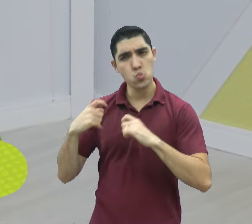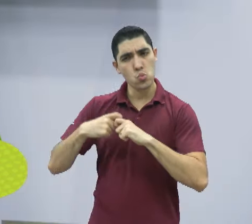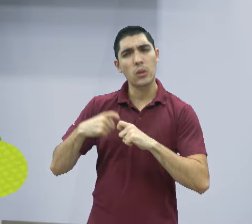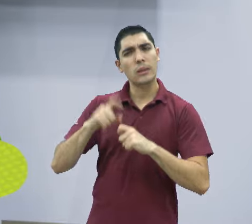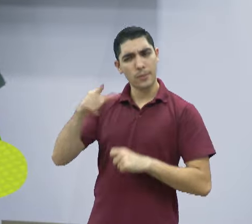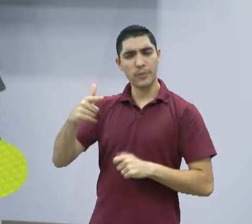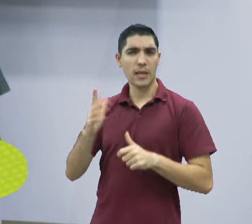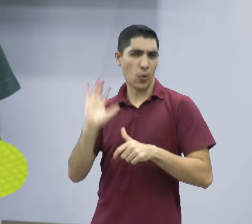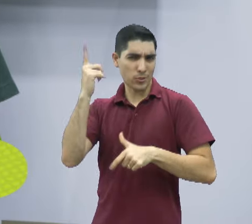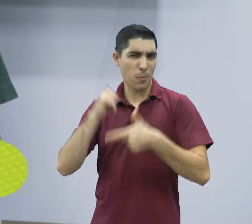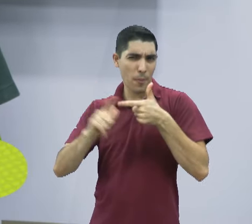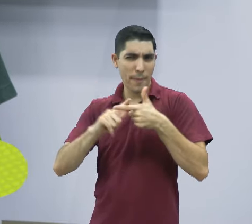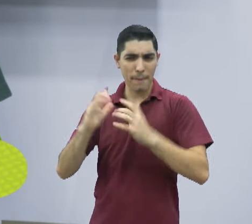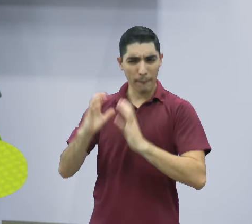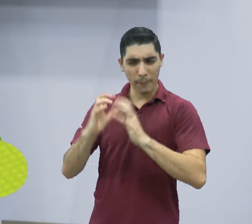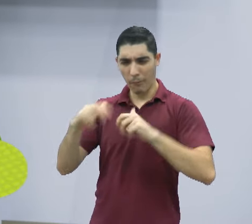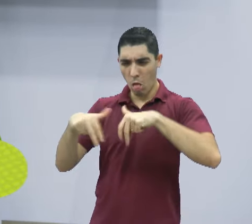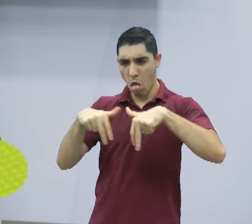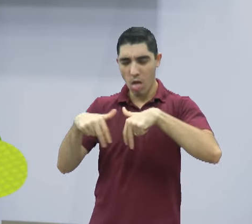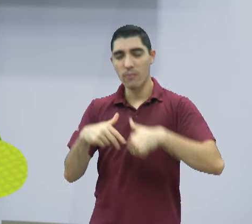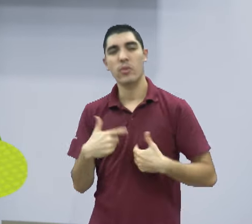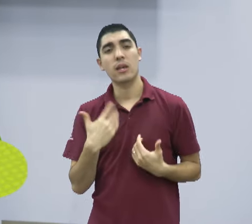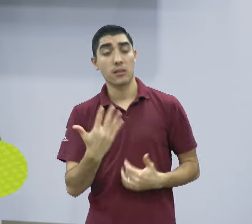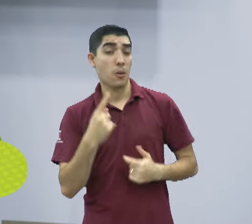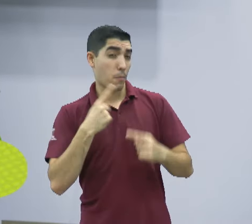né? É que a arbitragem deixou muito o